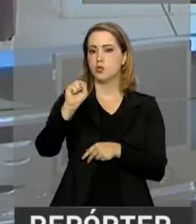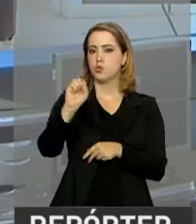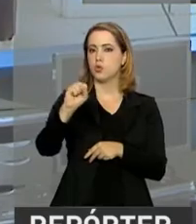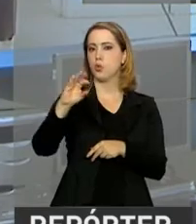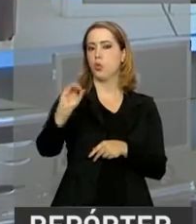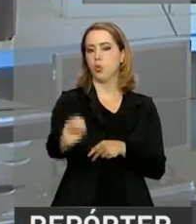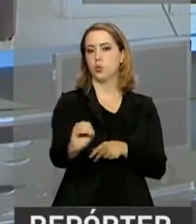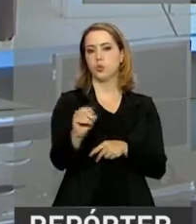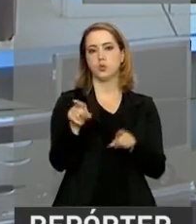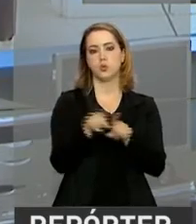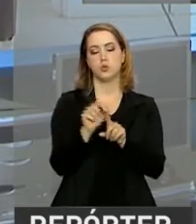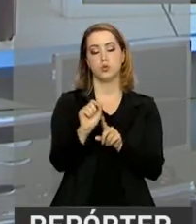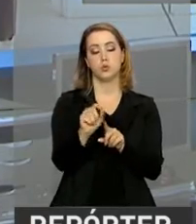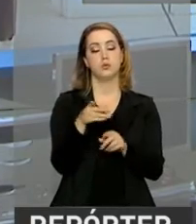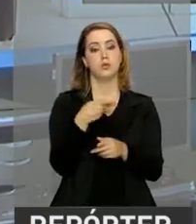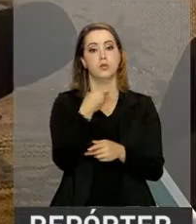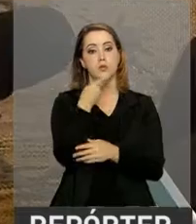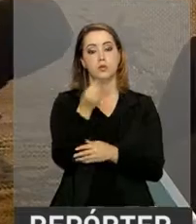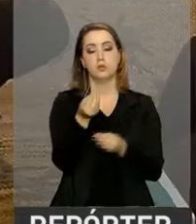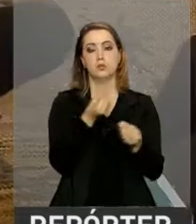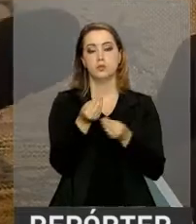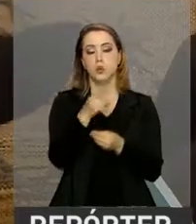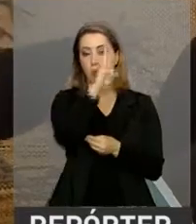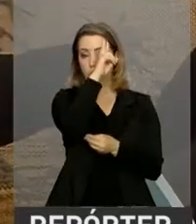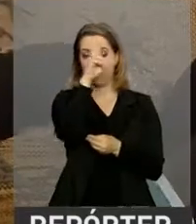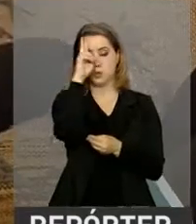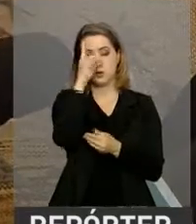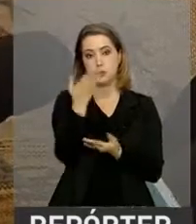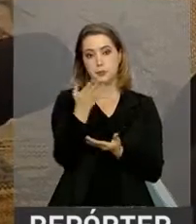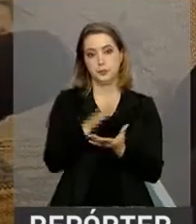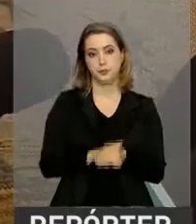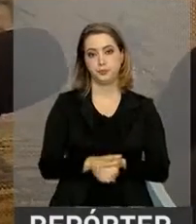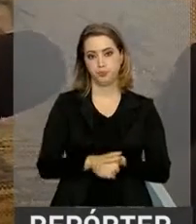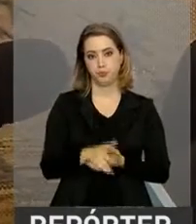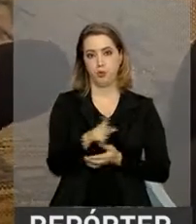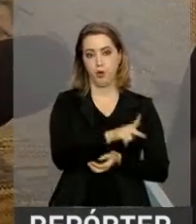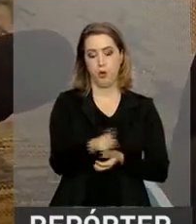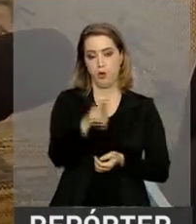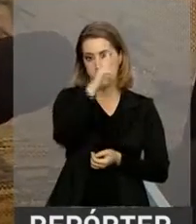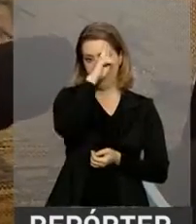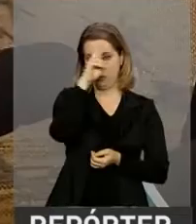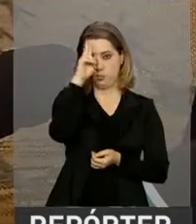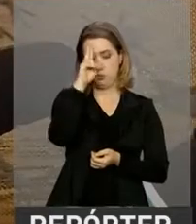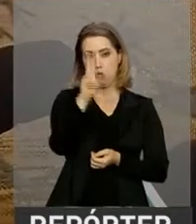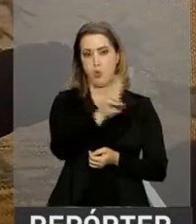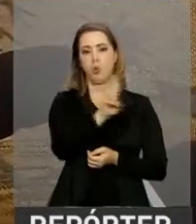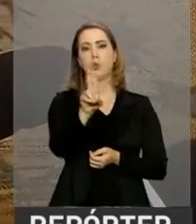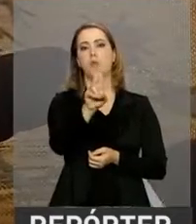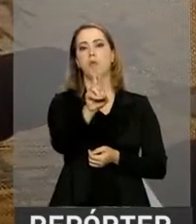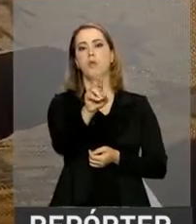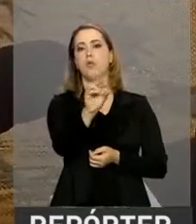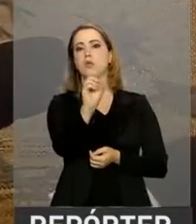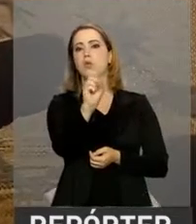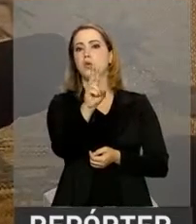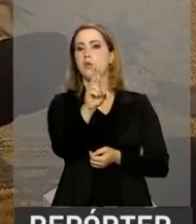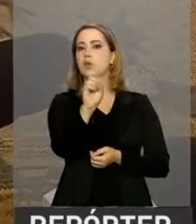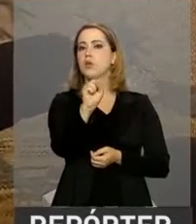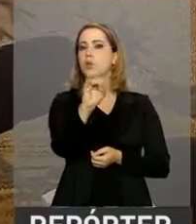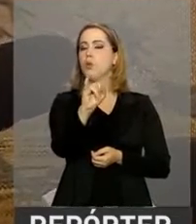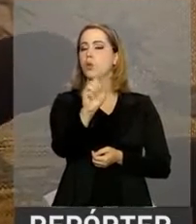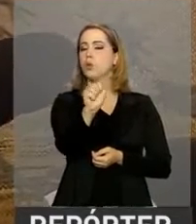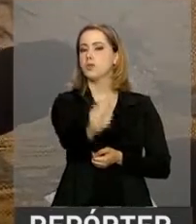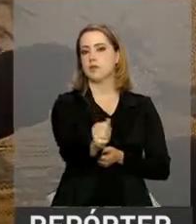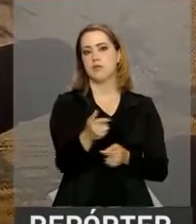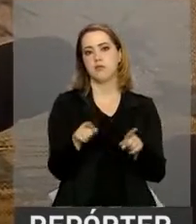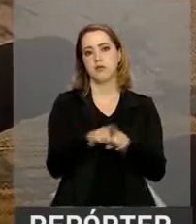em tramitação no congresso nacional o presidente putin na rússia se interessou vivamente tanto que eu explicar sobre as mais